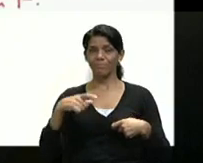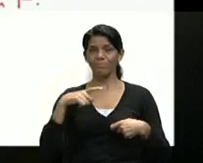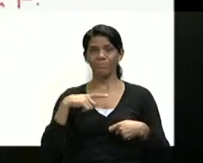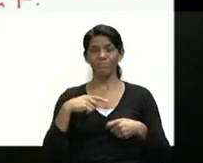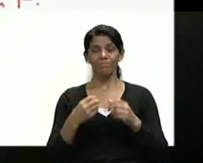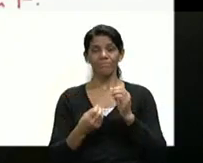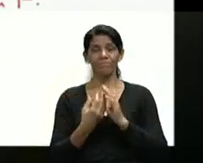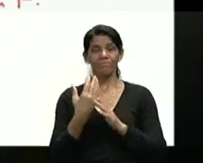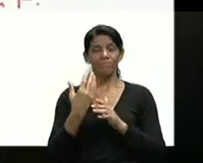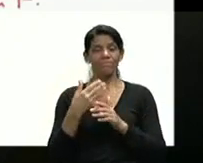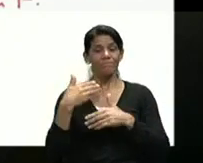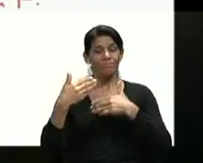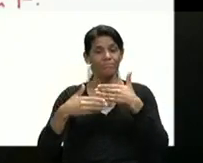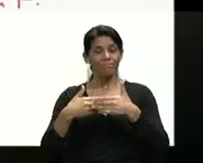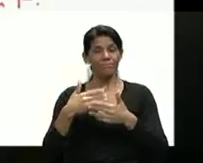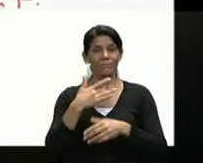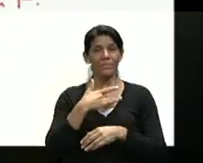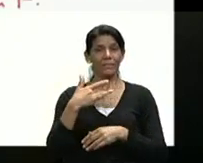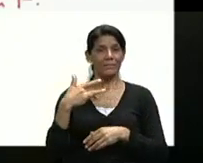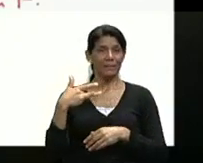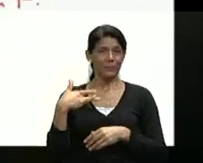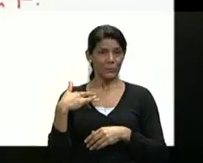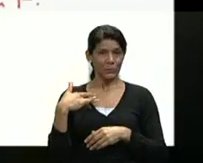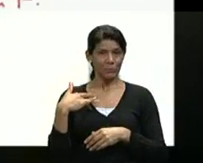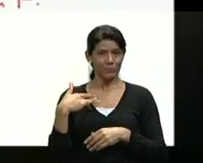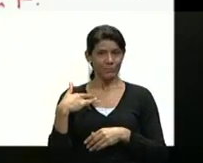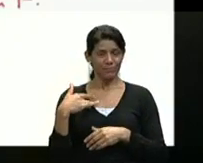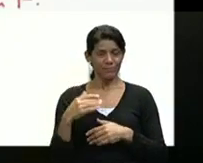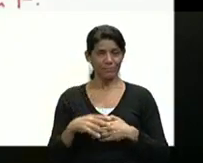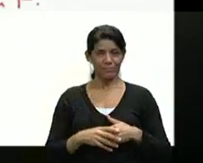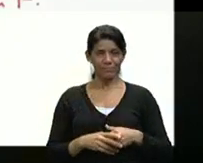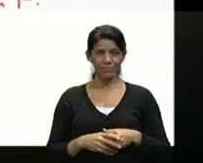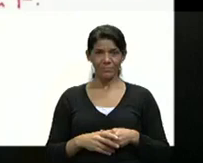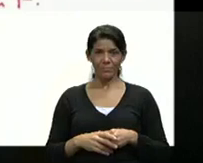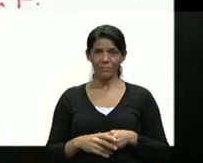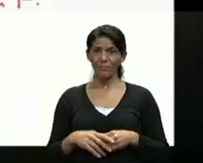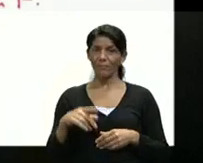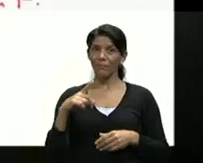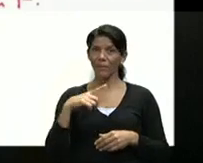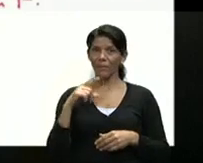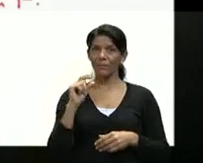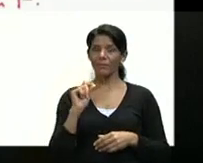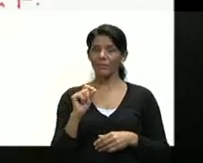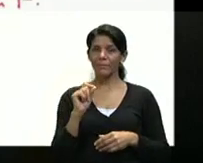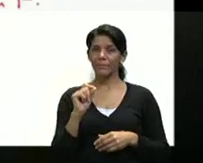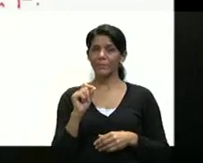estabelecer promoção da saúde. Então, nós temos aqui